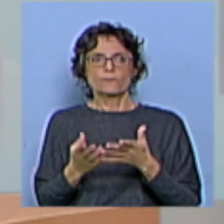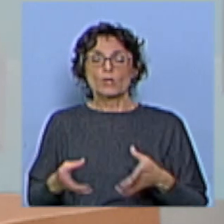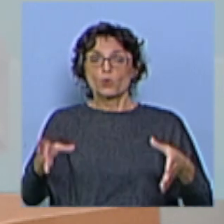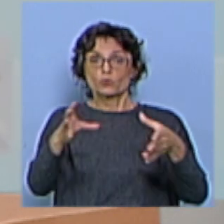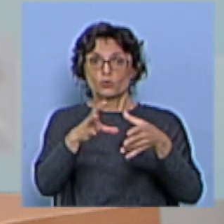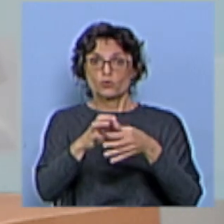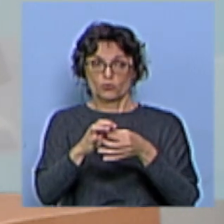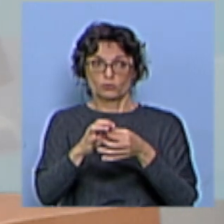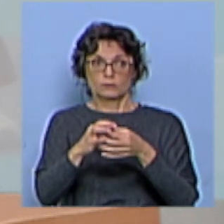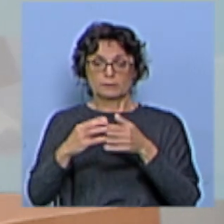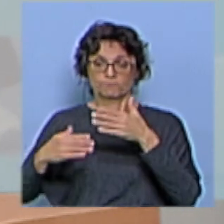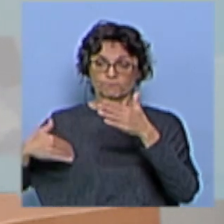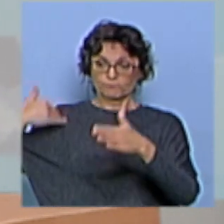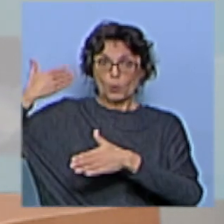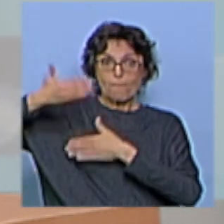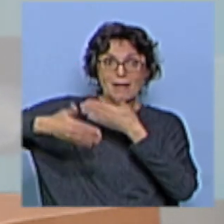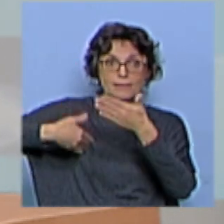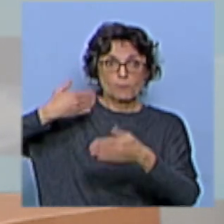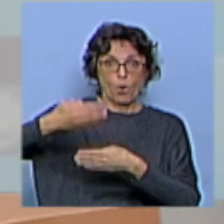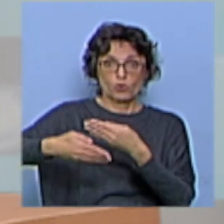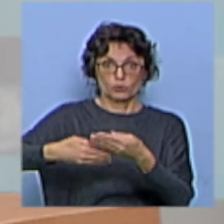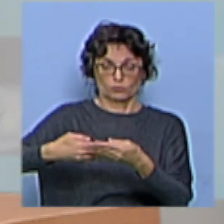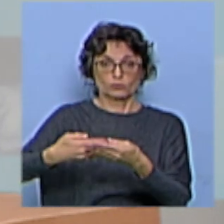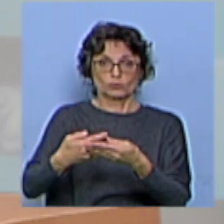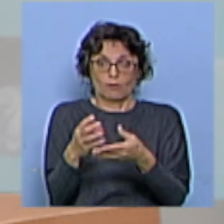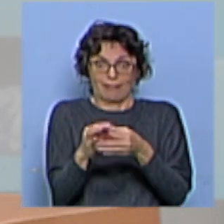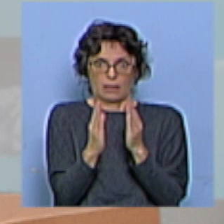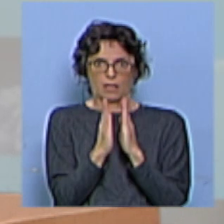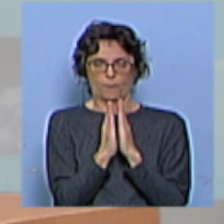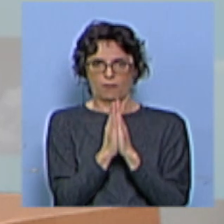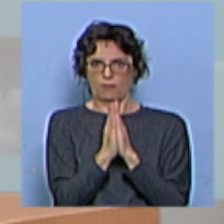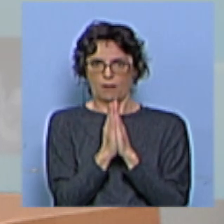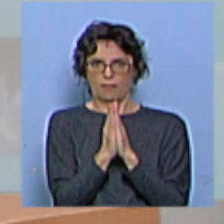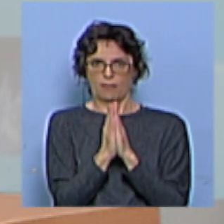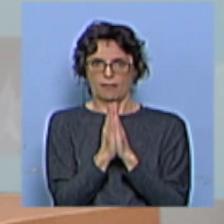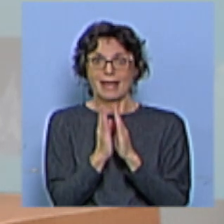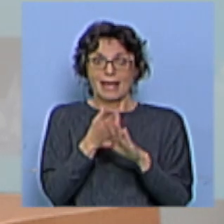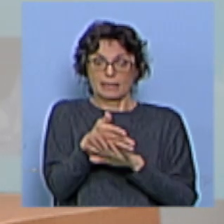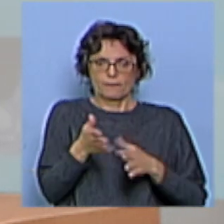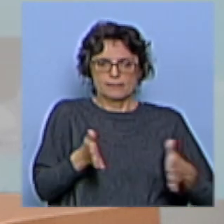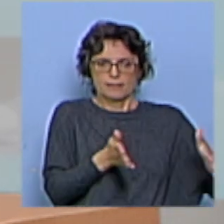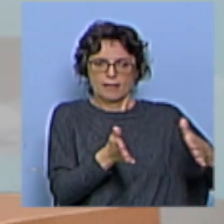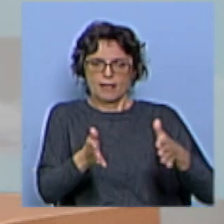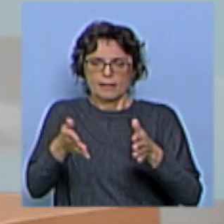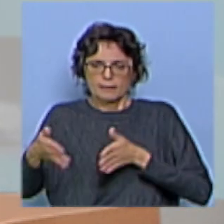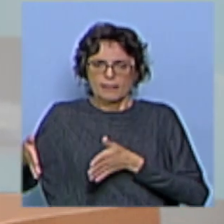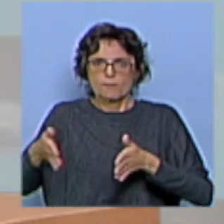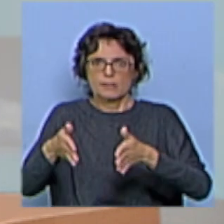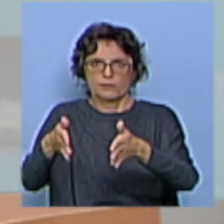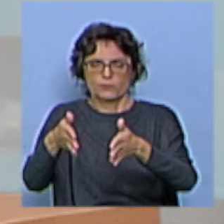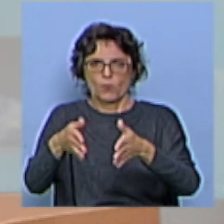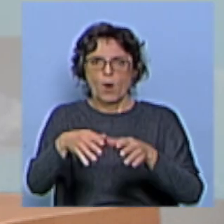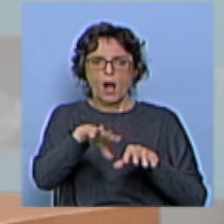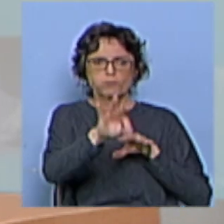duas devoções, portanto, partindo da espiritualidade, faz-se um caminho através do património, com inúmeras